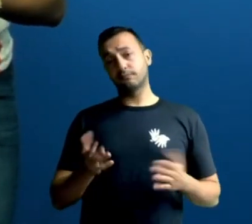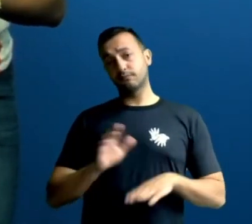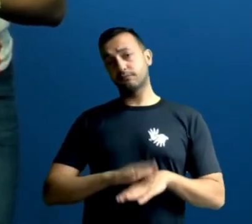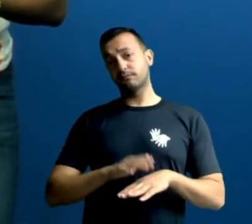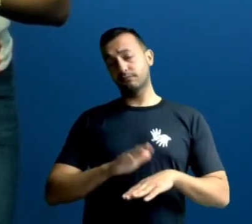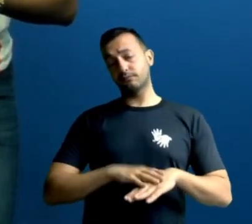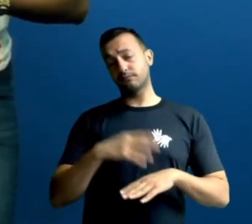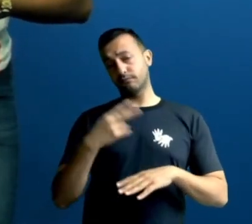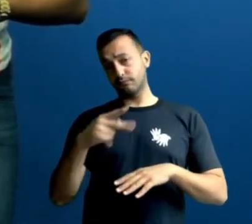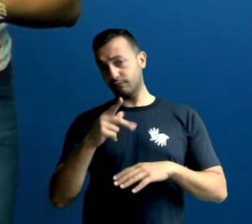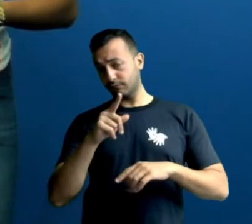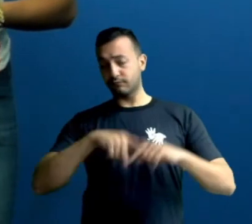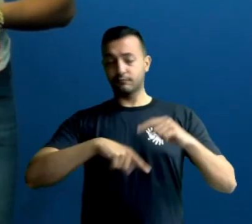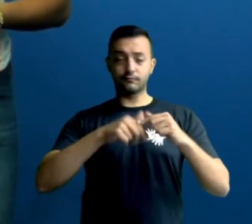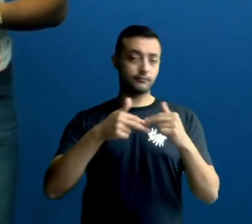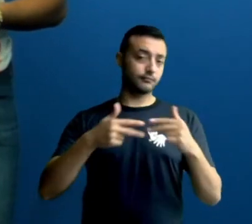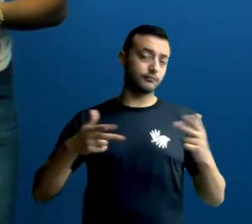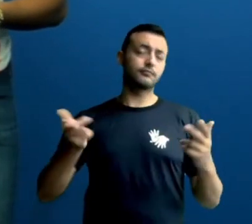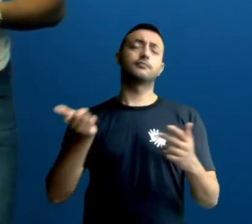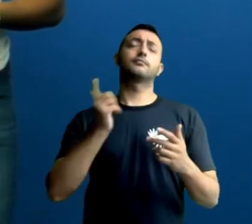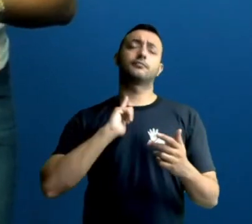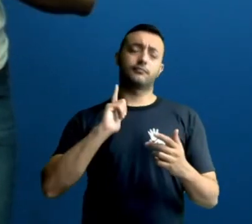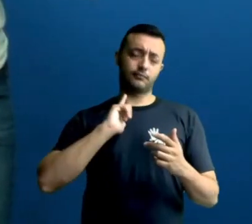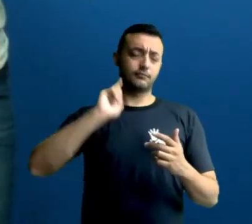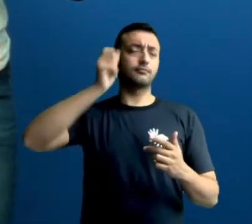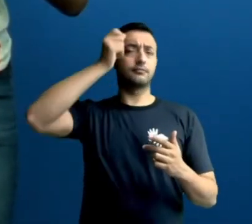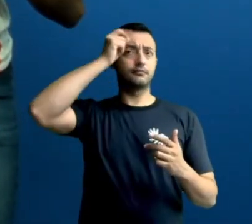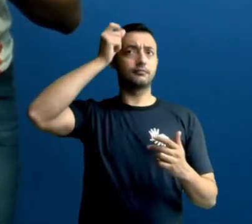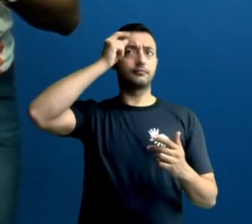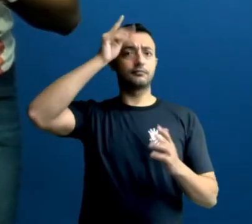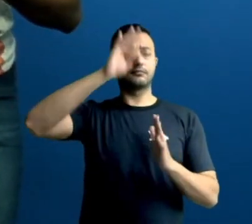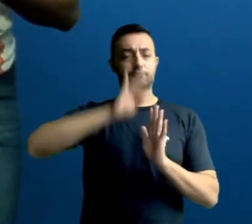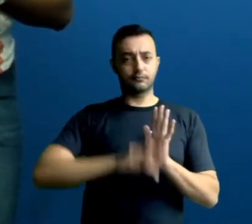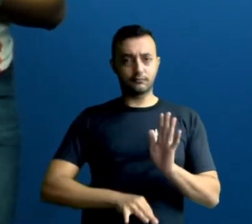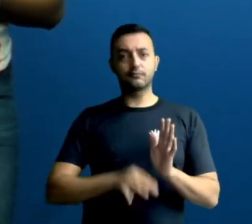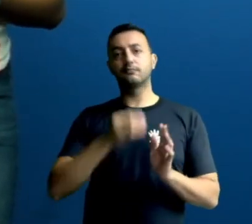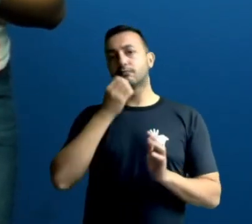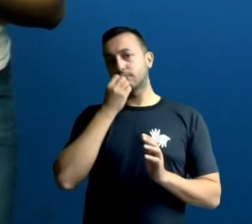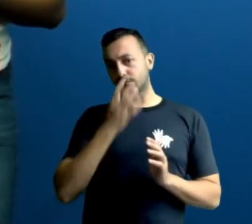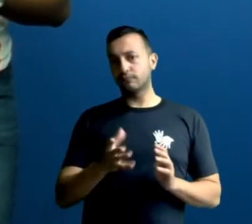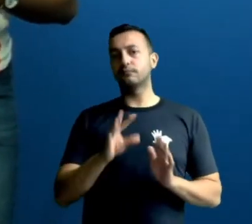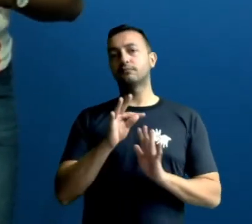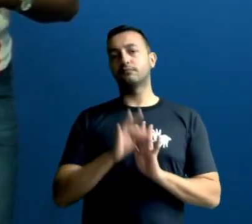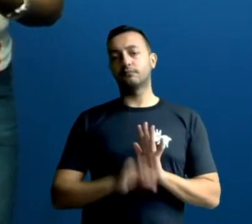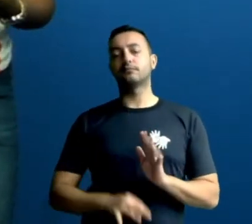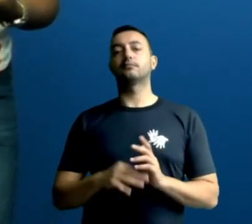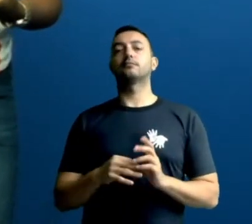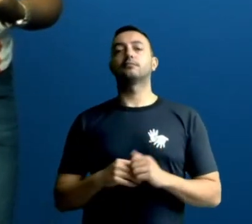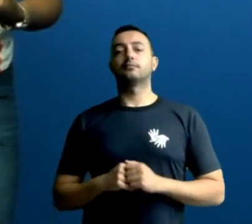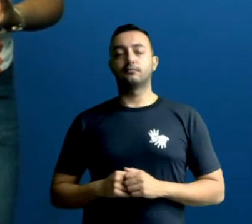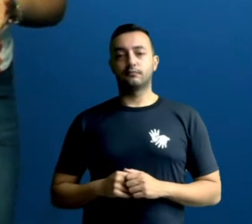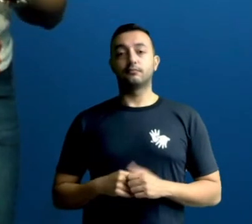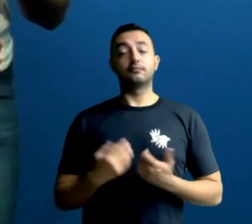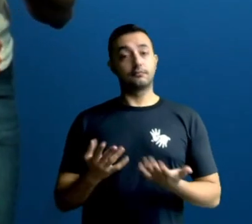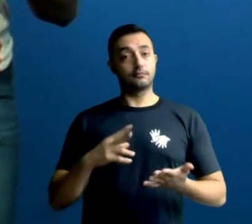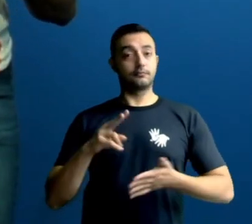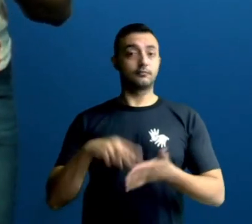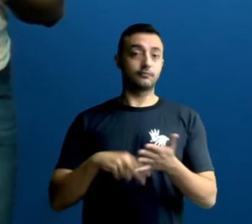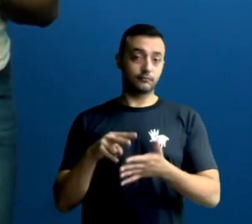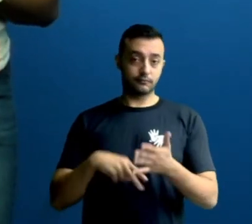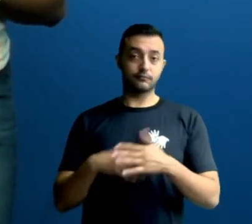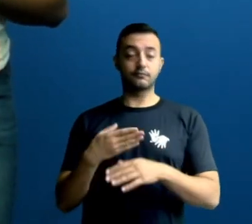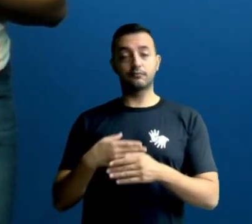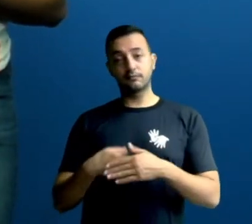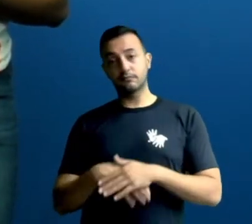material suficiente para conseguir elaborar textos e bons textos, tá? Então, quem tem o hábito de ler, costuma